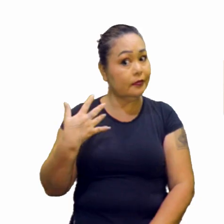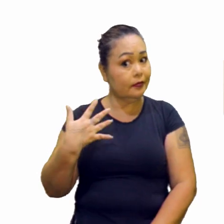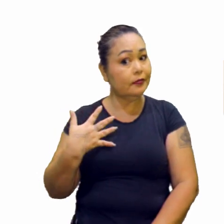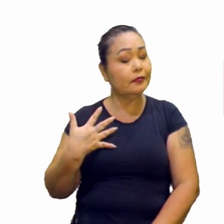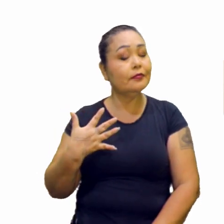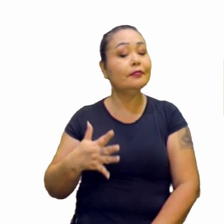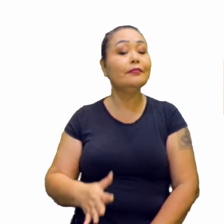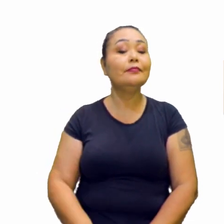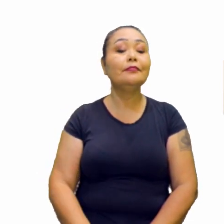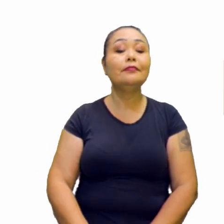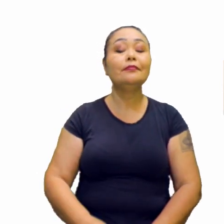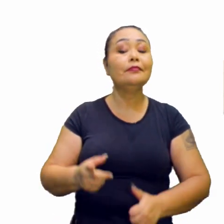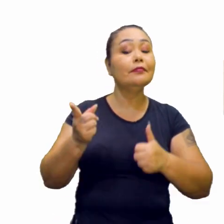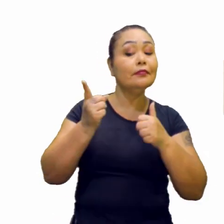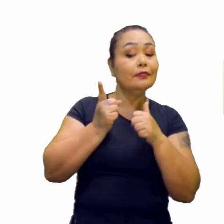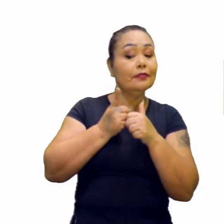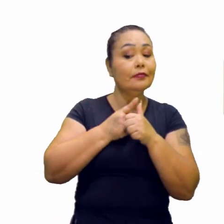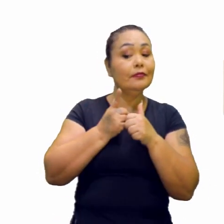Primeiro,